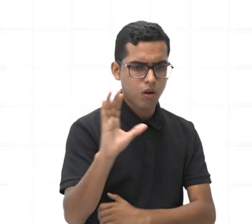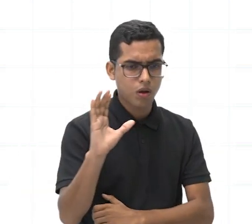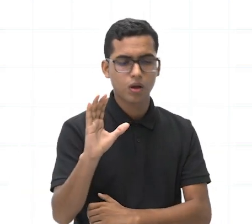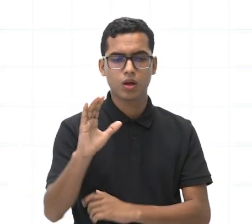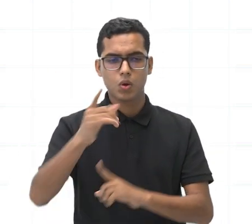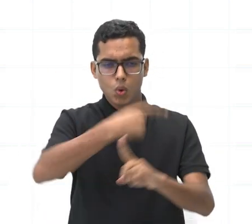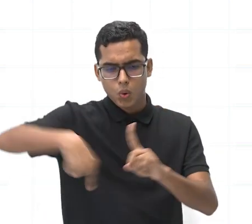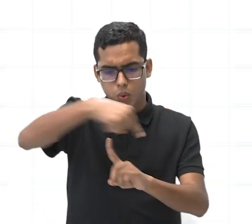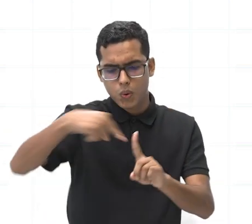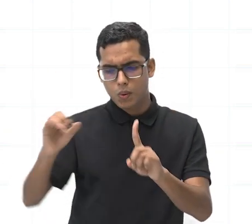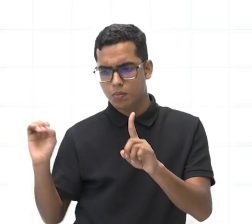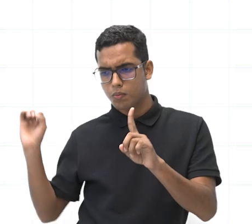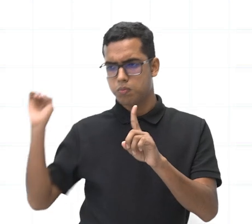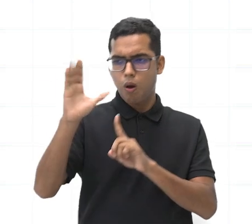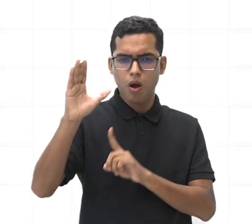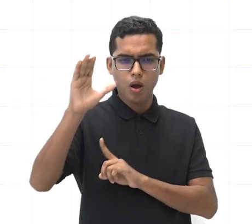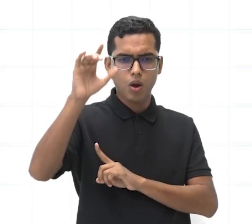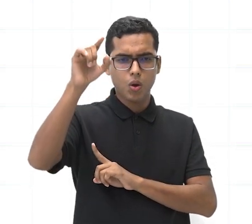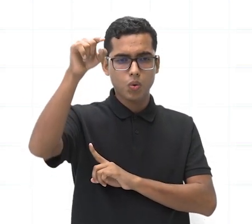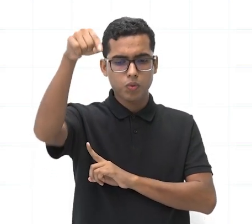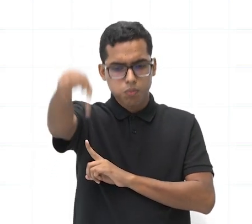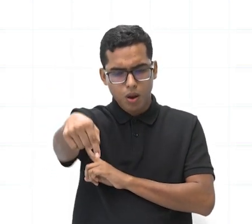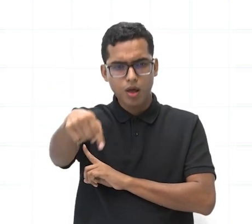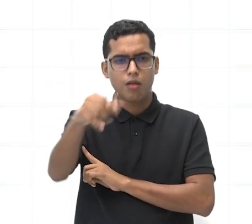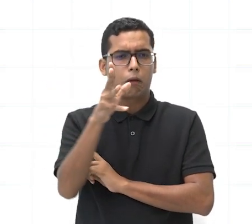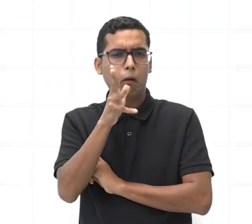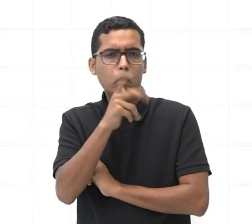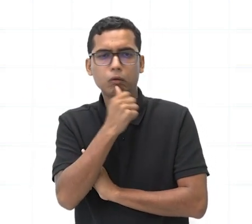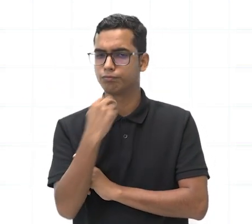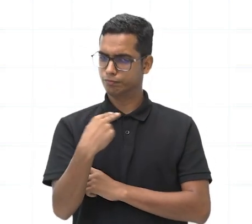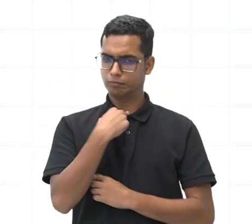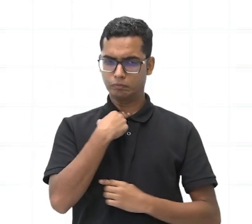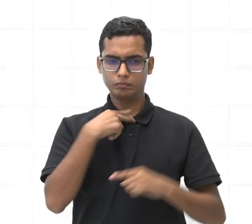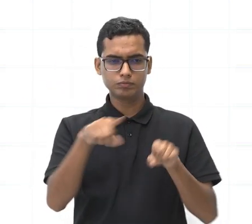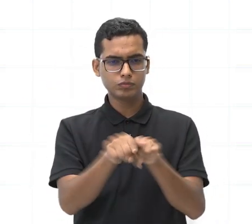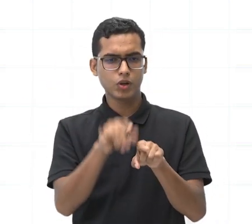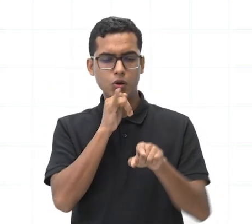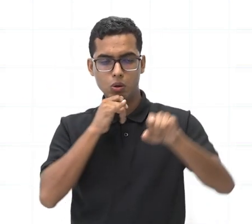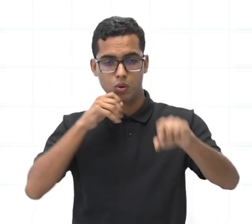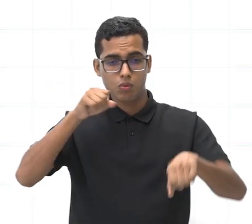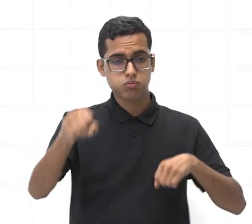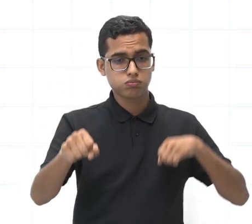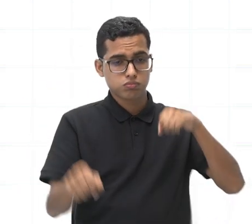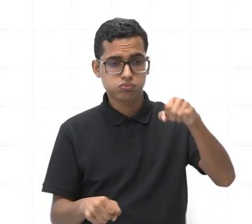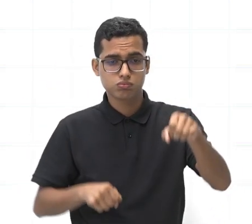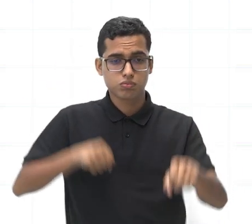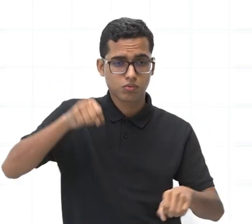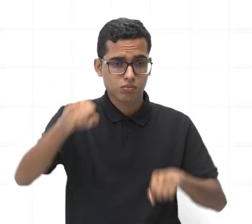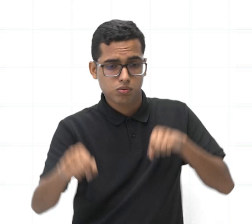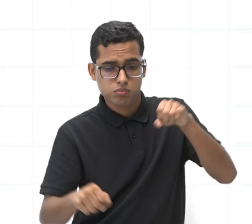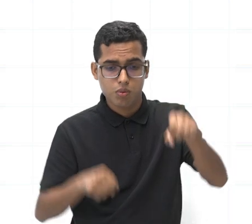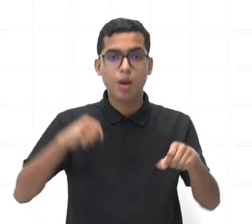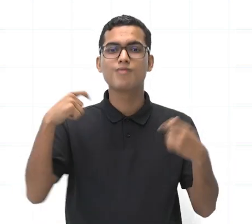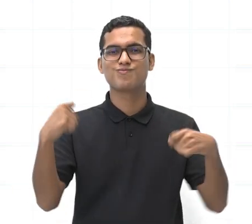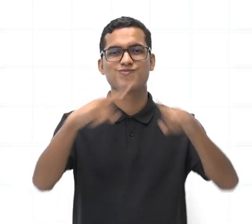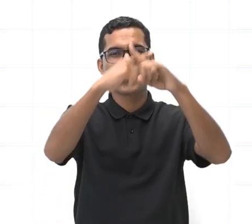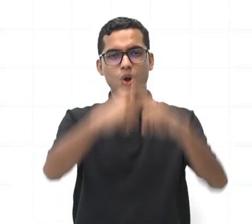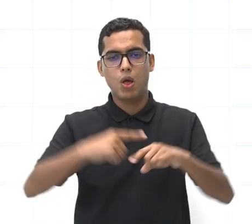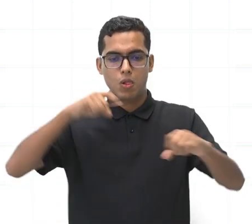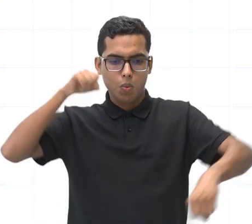pode fazer lento, ok? Ou em uma competição de ciclismo, o atleta precisa